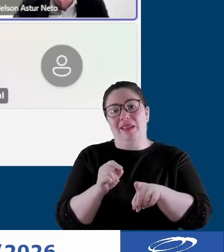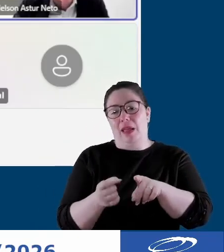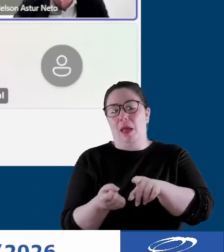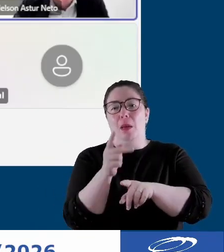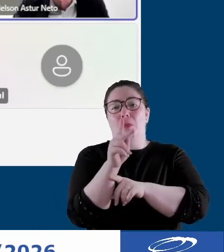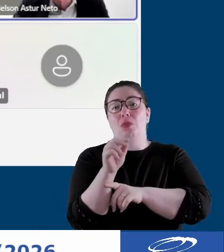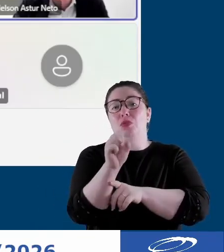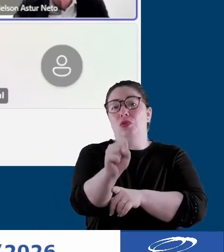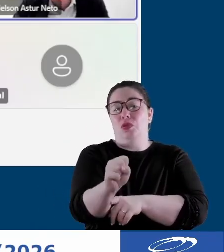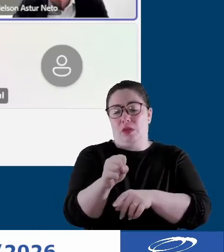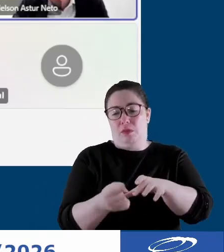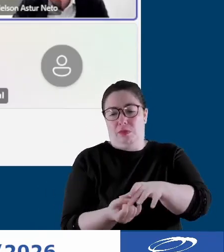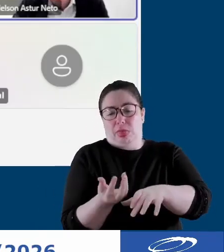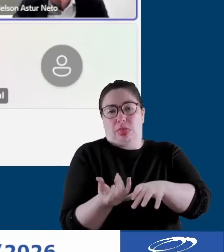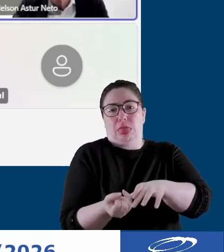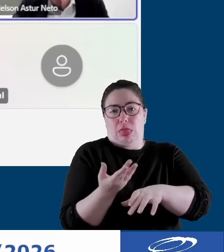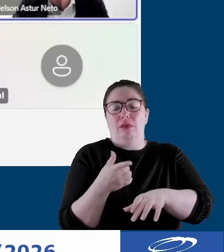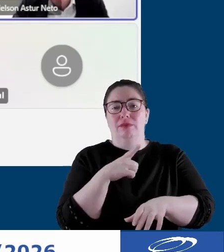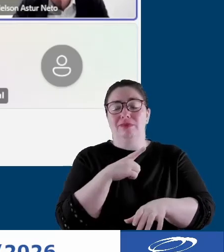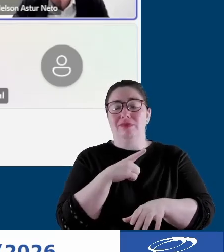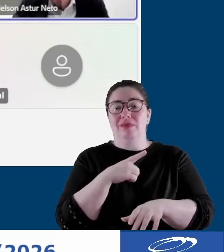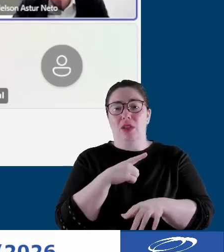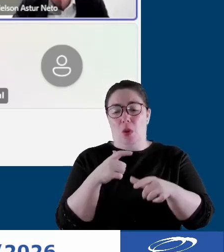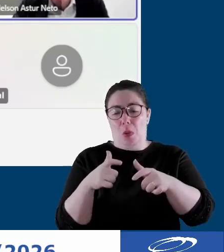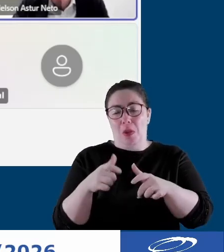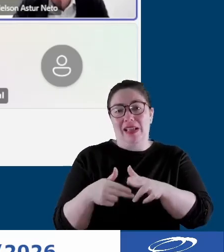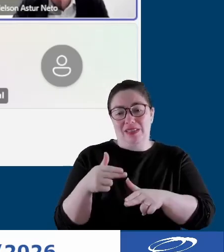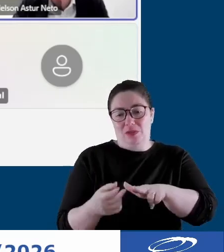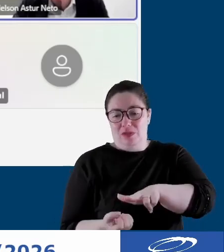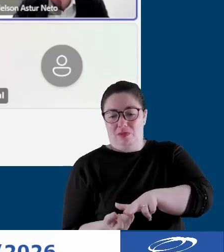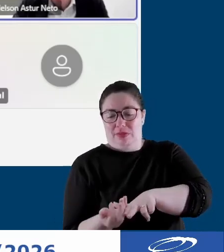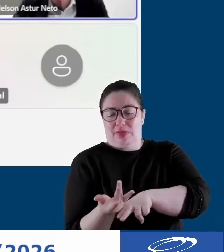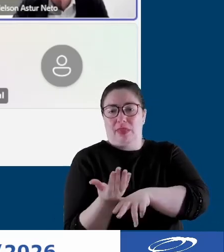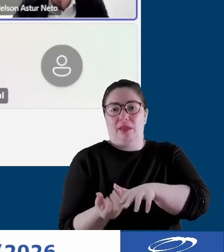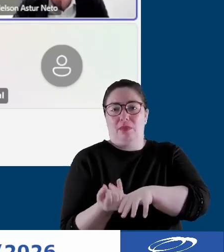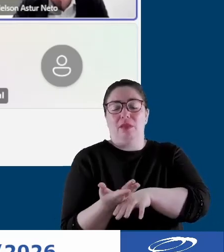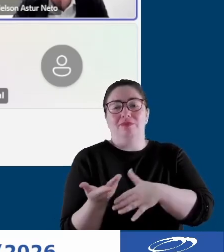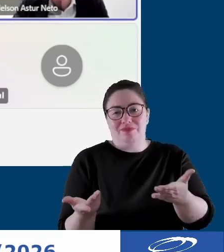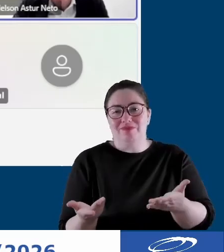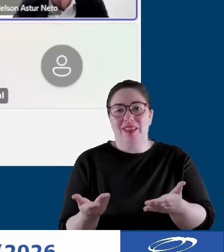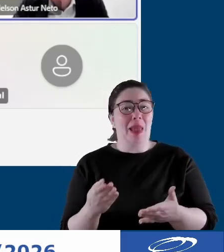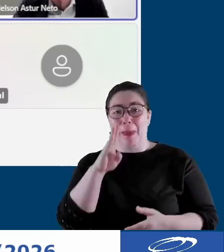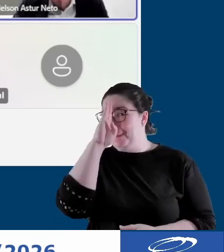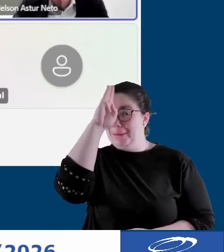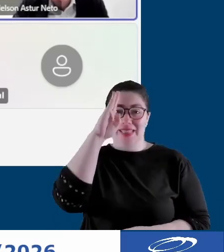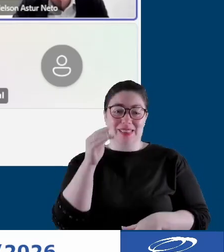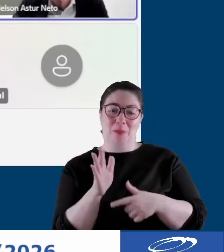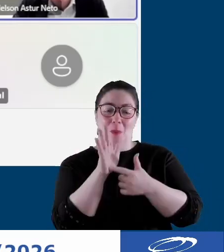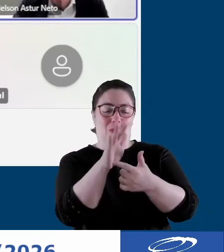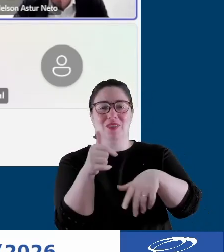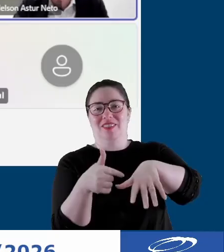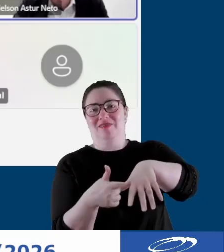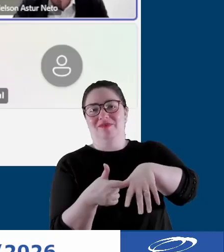secreção, que é o principal sinal de uma infecção pós-operatória. Saída de secreção